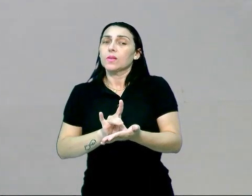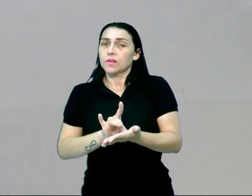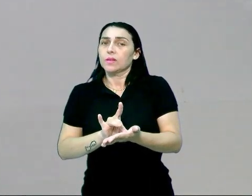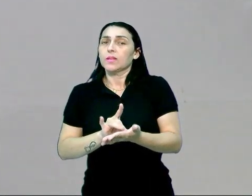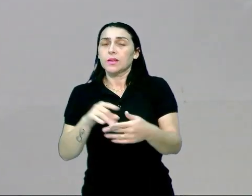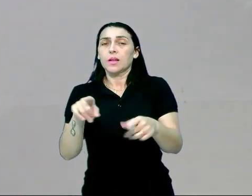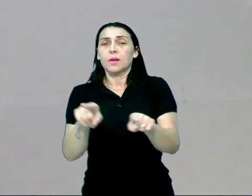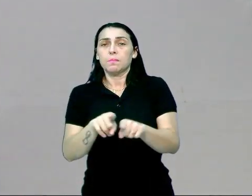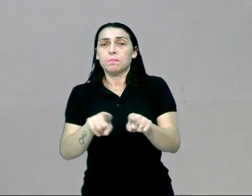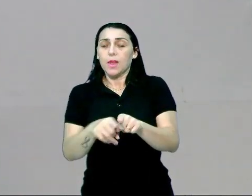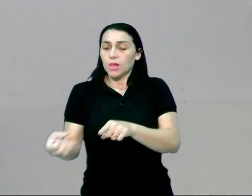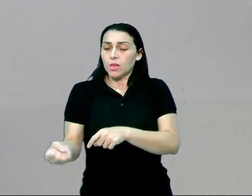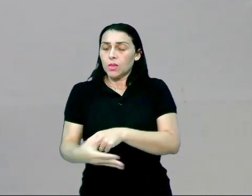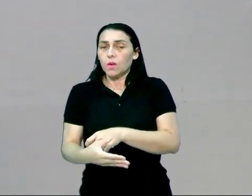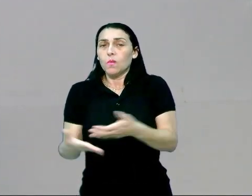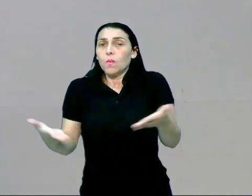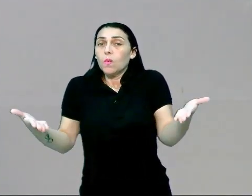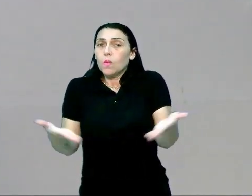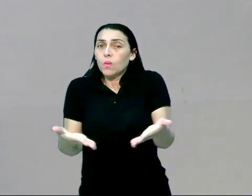e da atualidade,